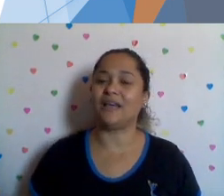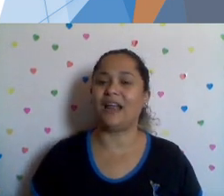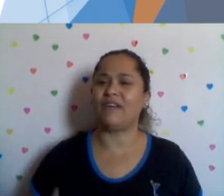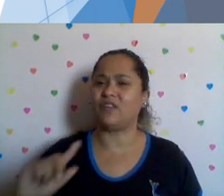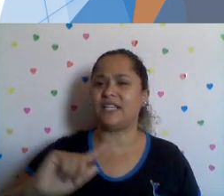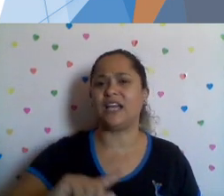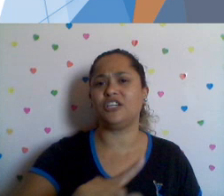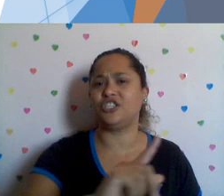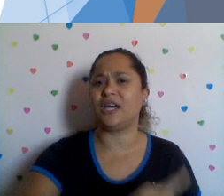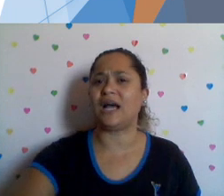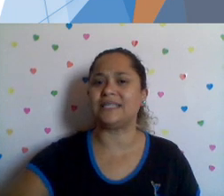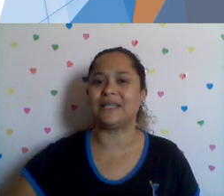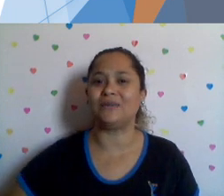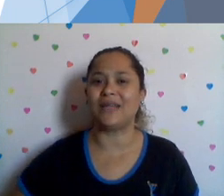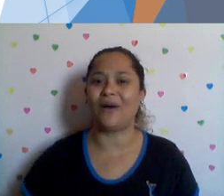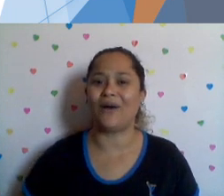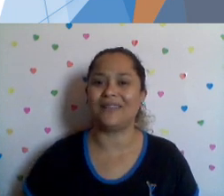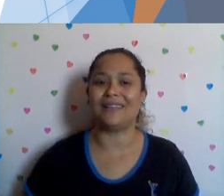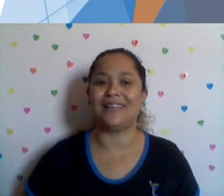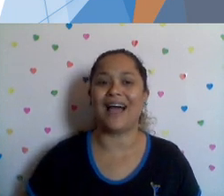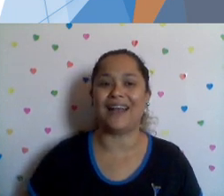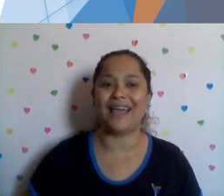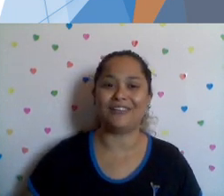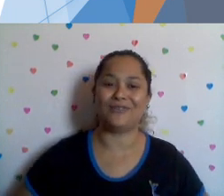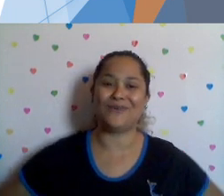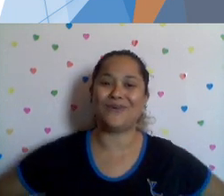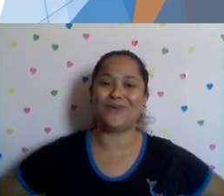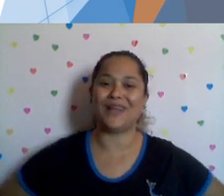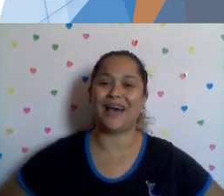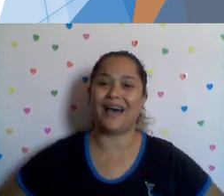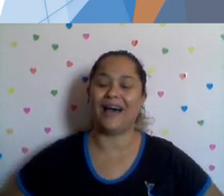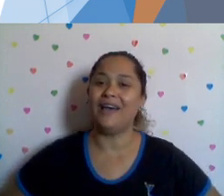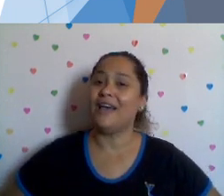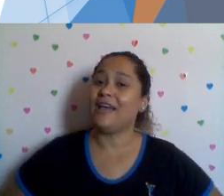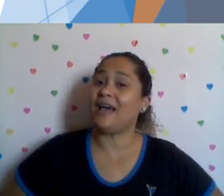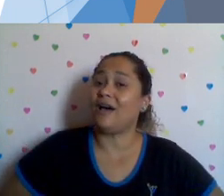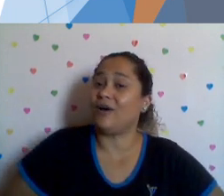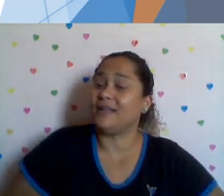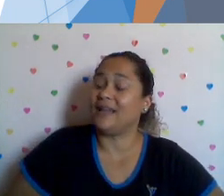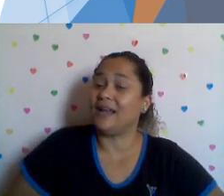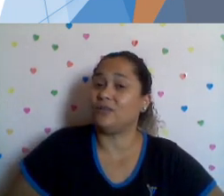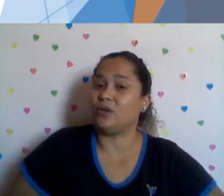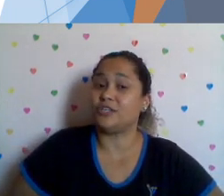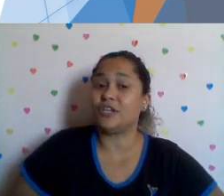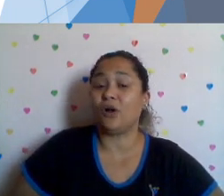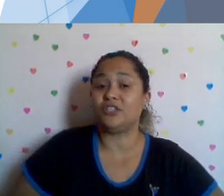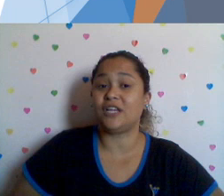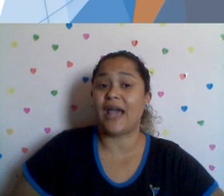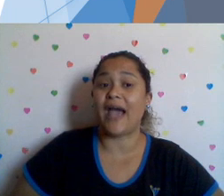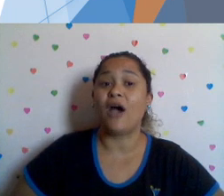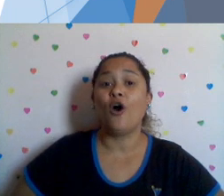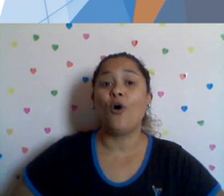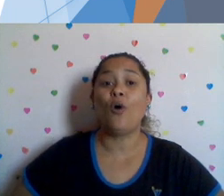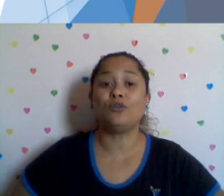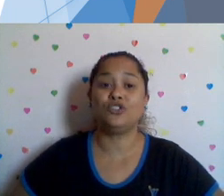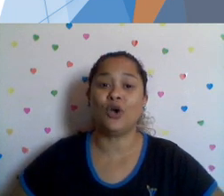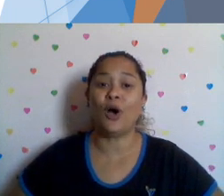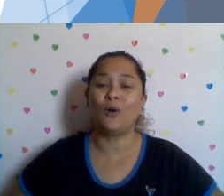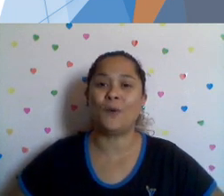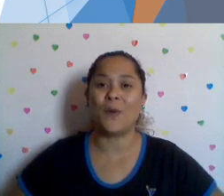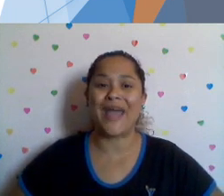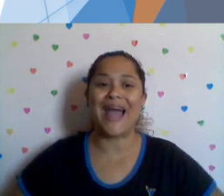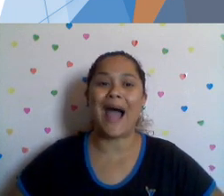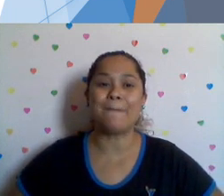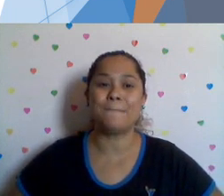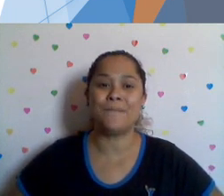Agora, a tia Kelly vai fazer a indicação da roda da leitura. E a roda da leitura de hoje é O